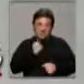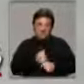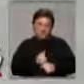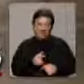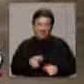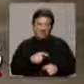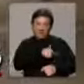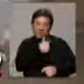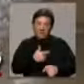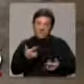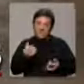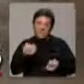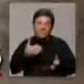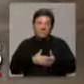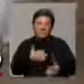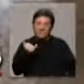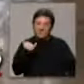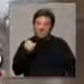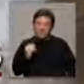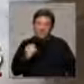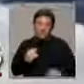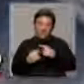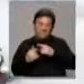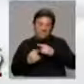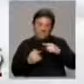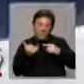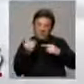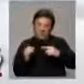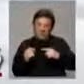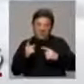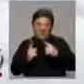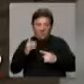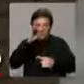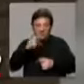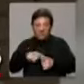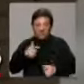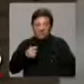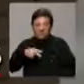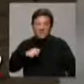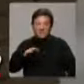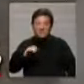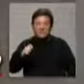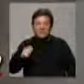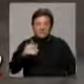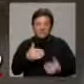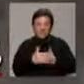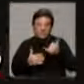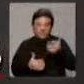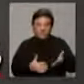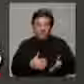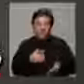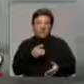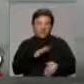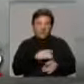As temperaturas têm atingido 20 graus negativos em alguns estados. No Tennessee, 21 pessoas morreram, 9 de